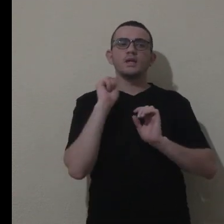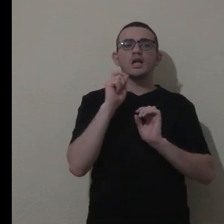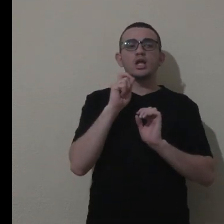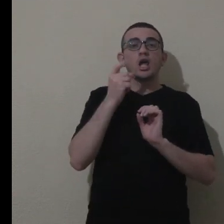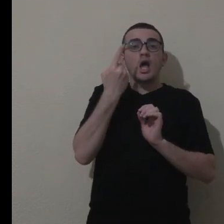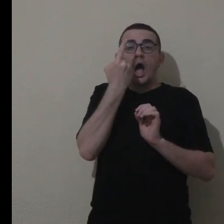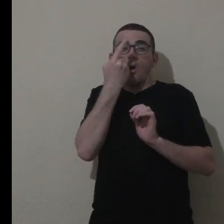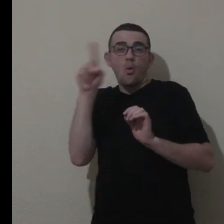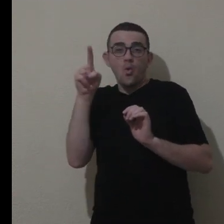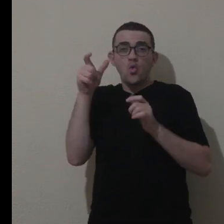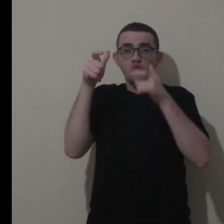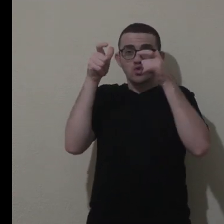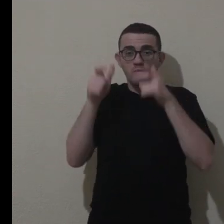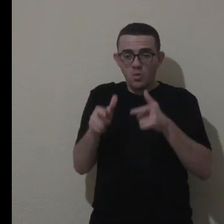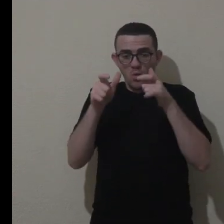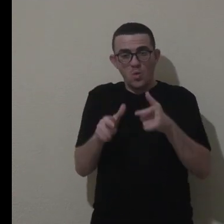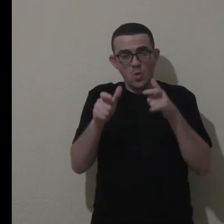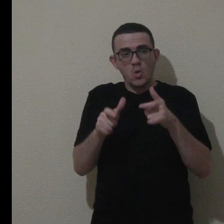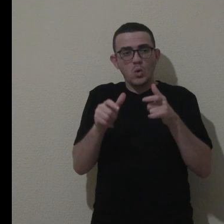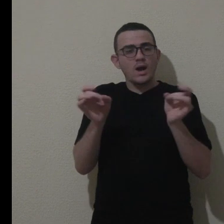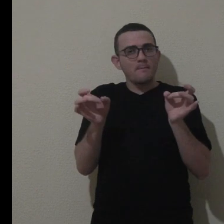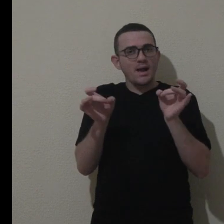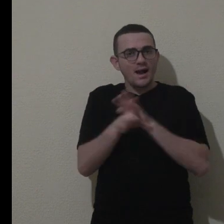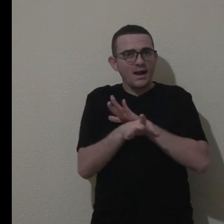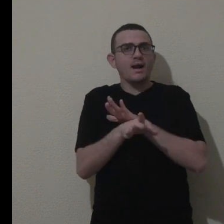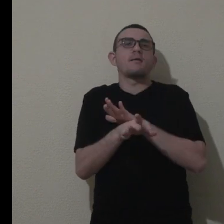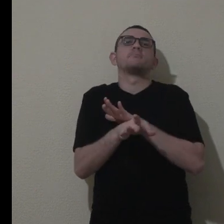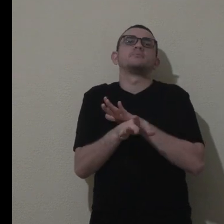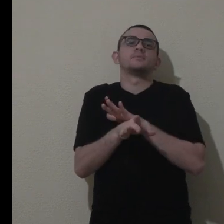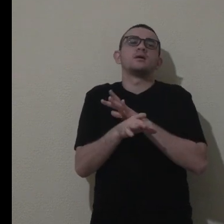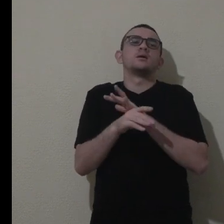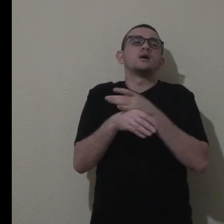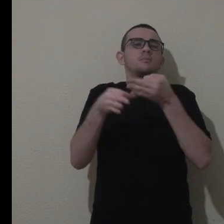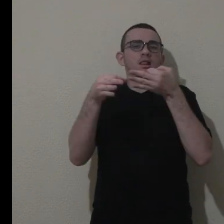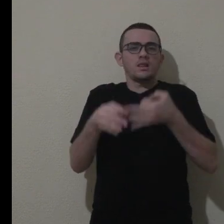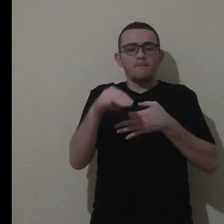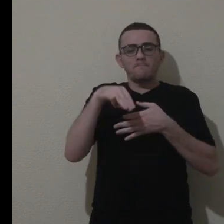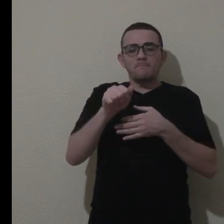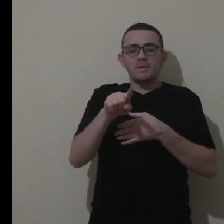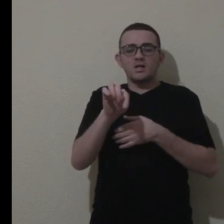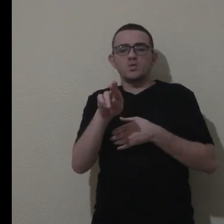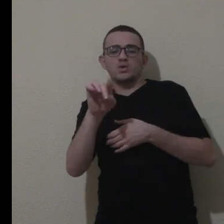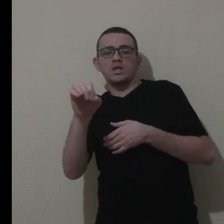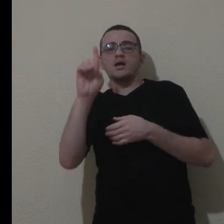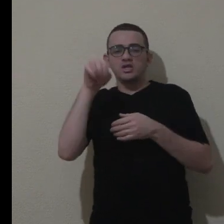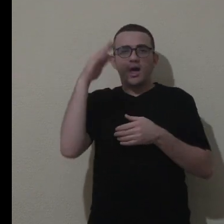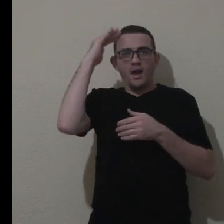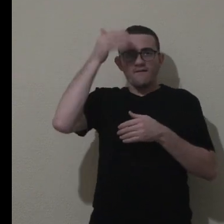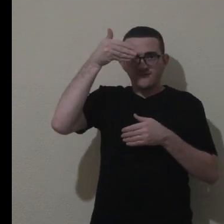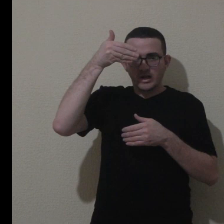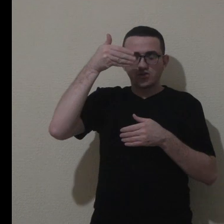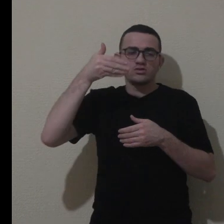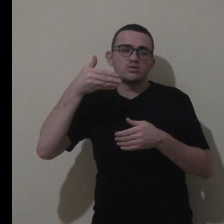que a última região digamos, a terminar, ou por dizer, por ter maturidade, é a